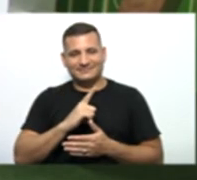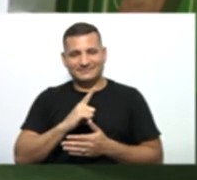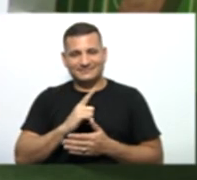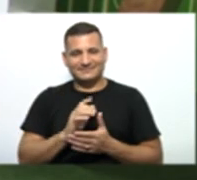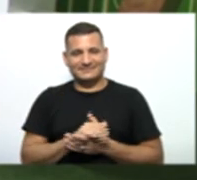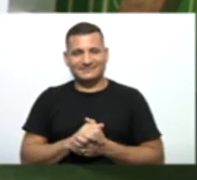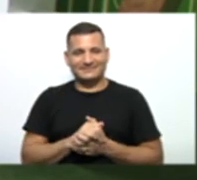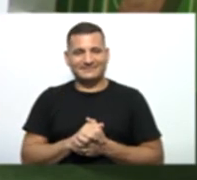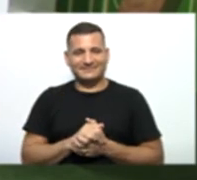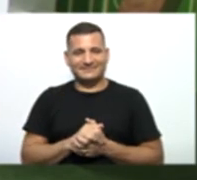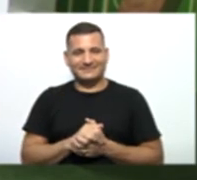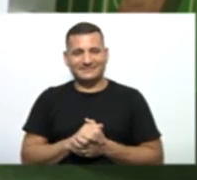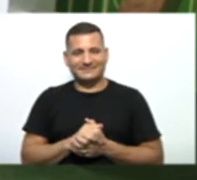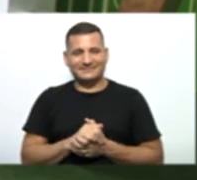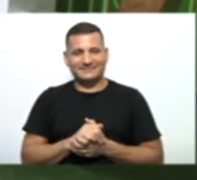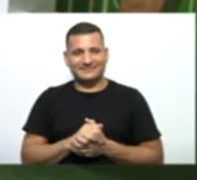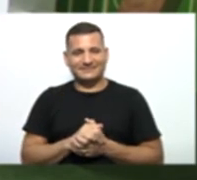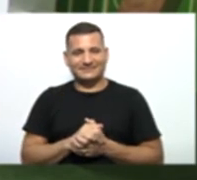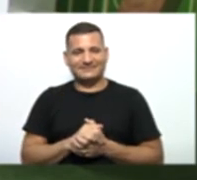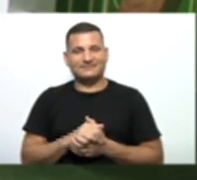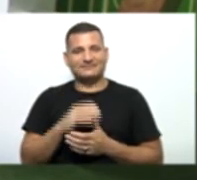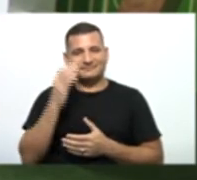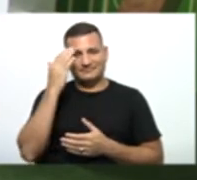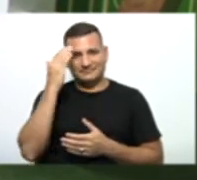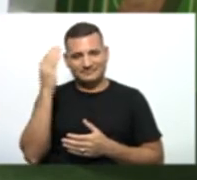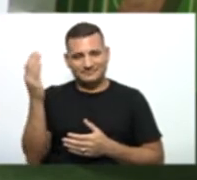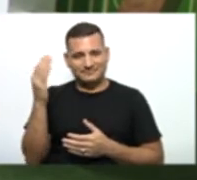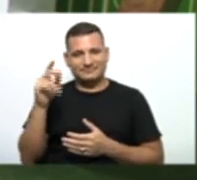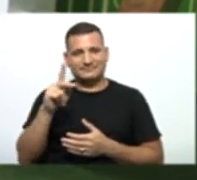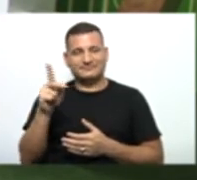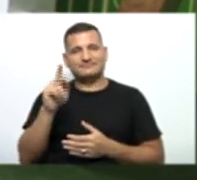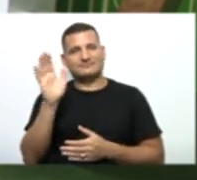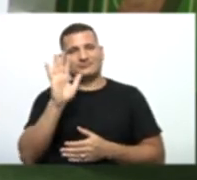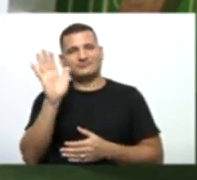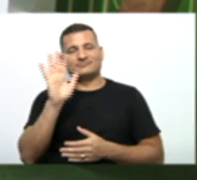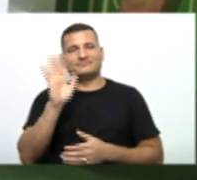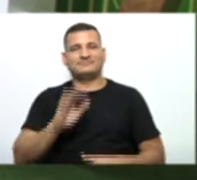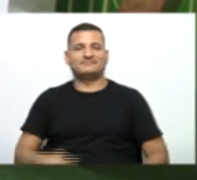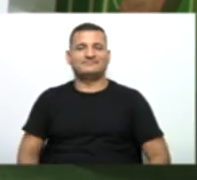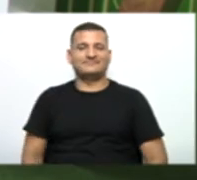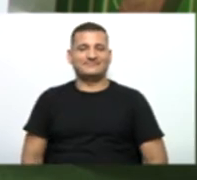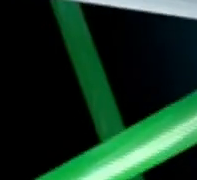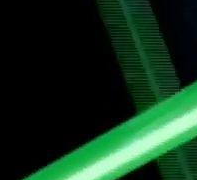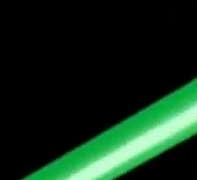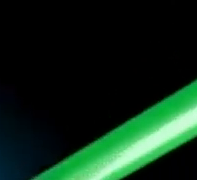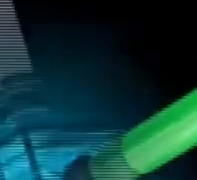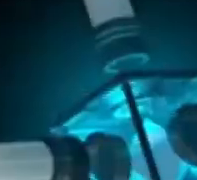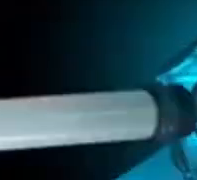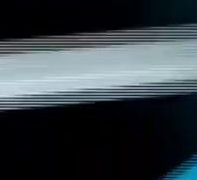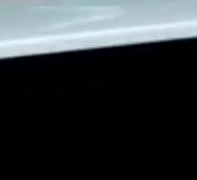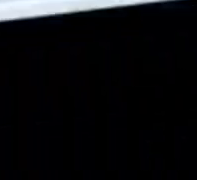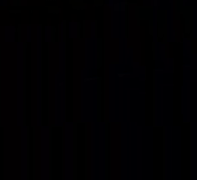Fica fácil. É isso aí, professor. Obrigado, pessoal. Até a próxima aula. Até a próxima, pessoal.